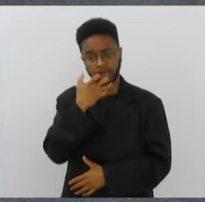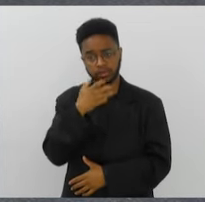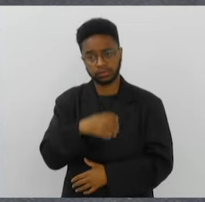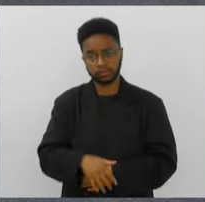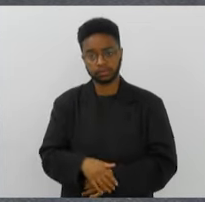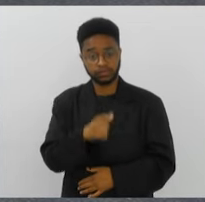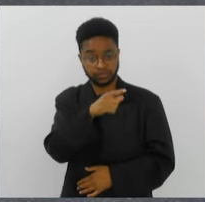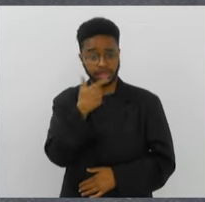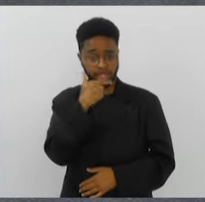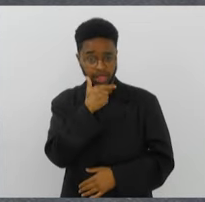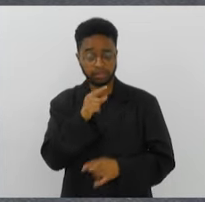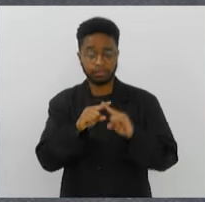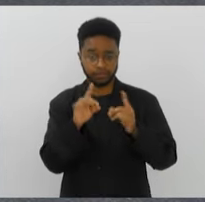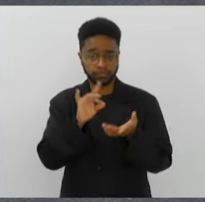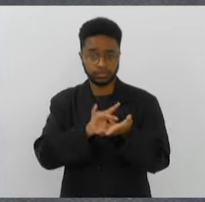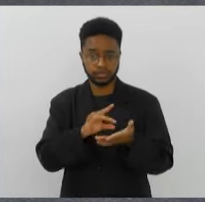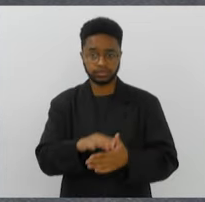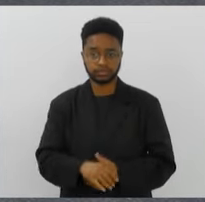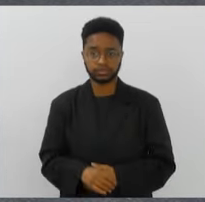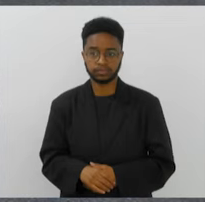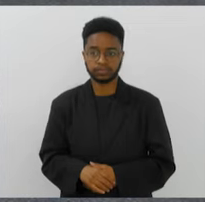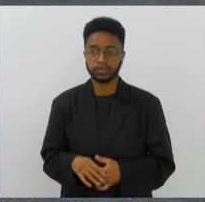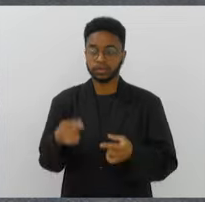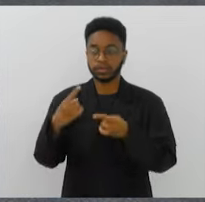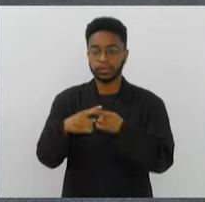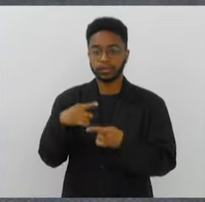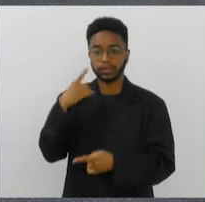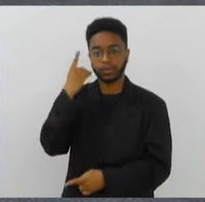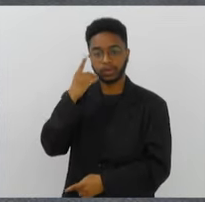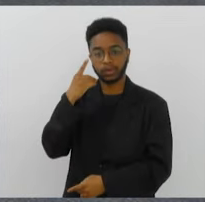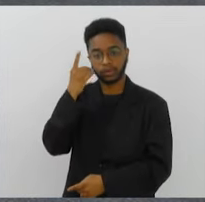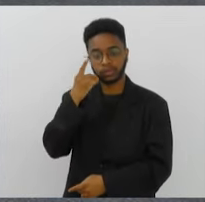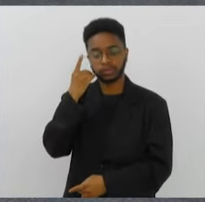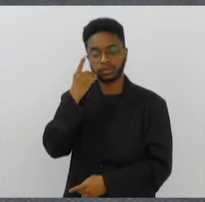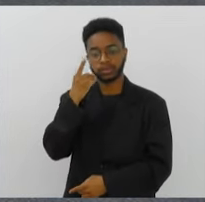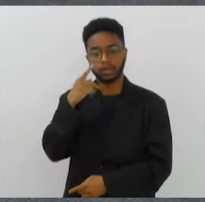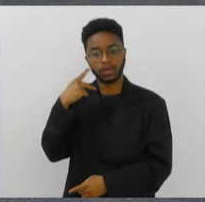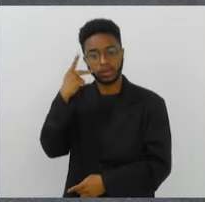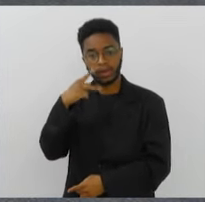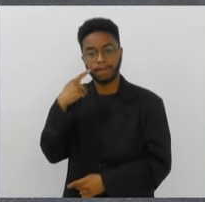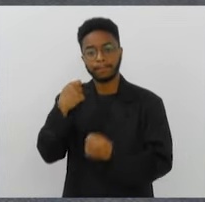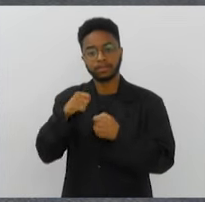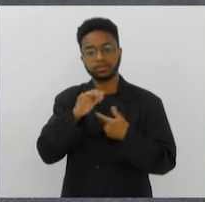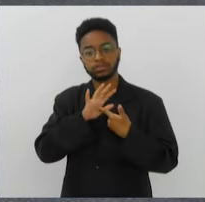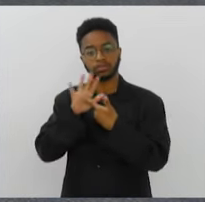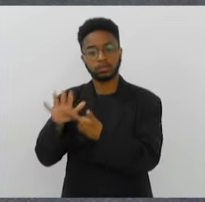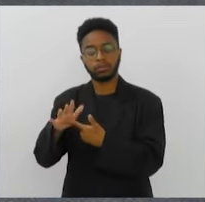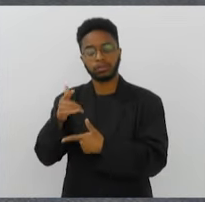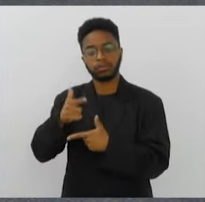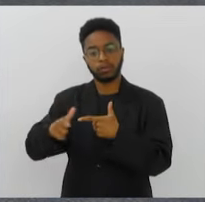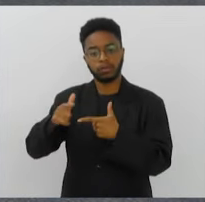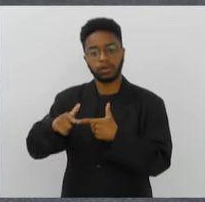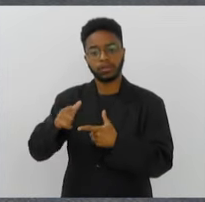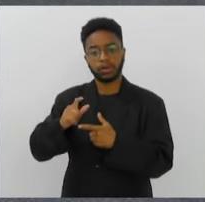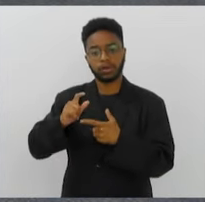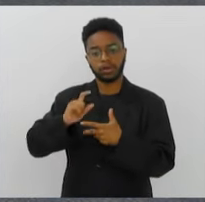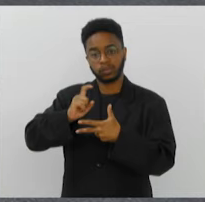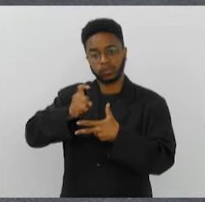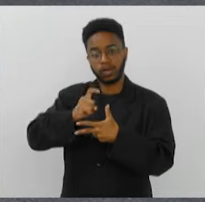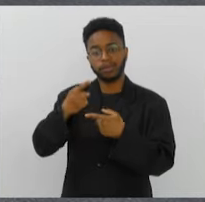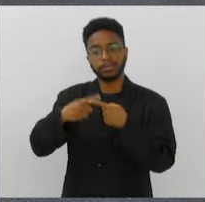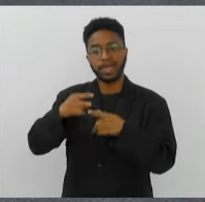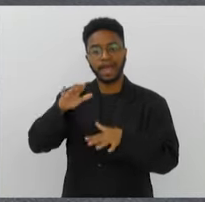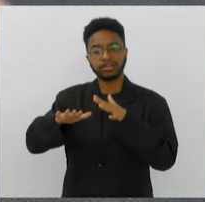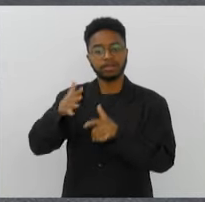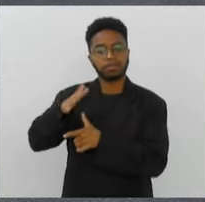até sorrindo, mas é sério. O parlamentar tem que levar o problema para o executivo. Que às vezes ele está passando